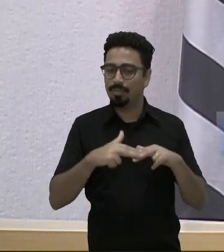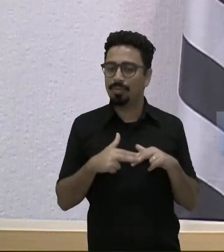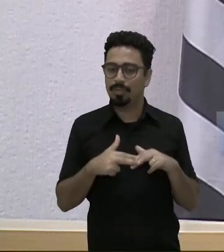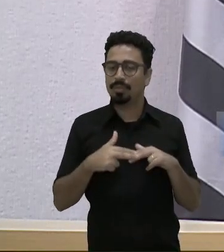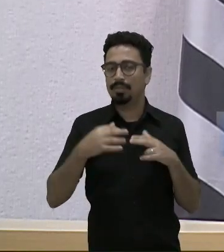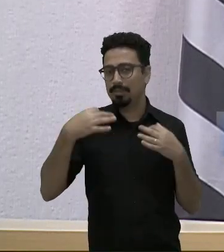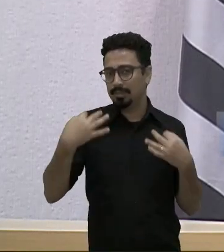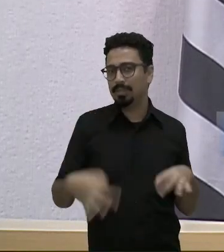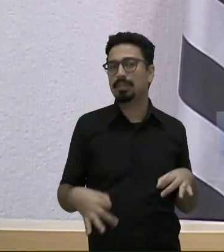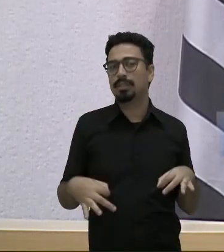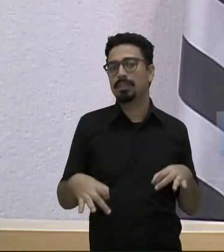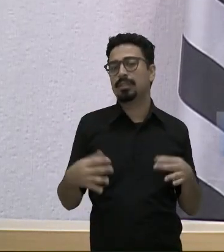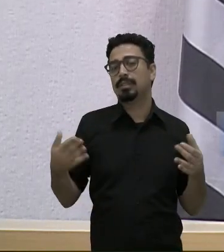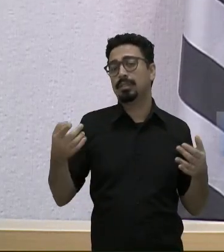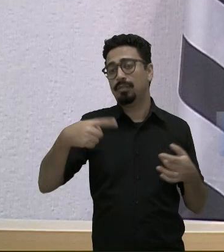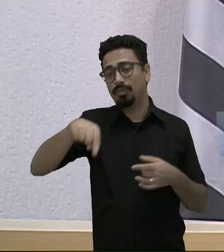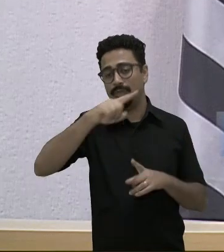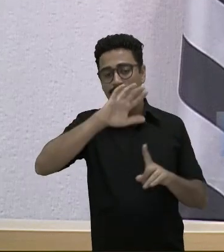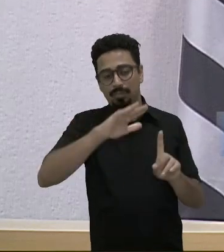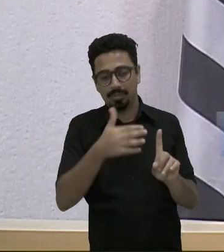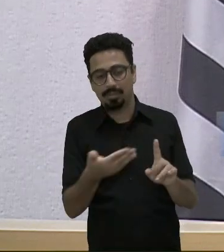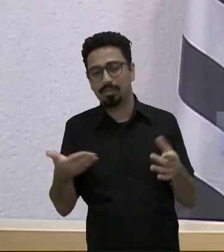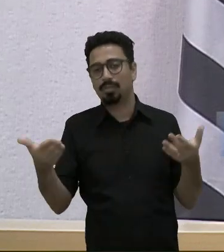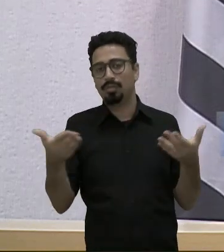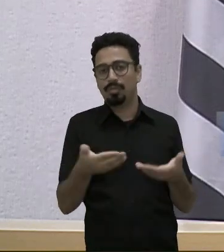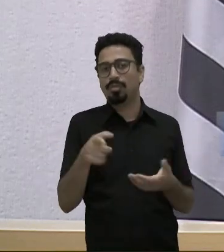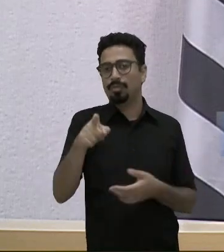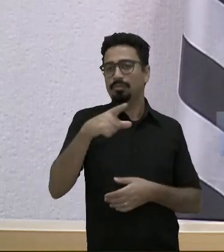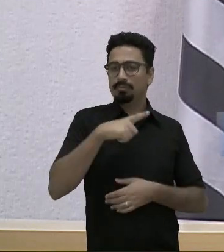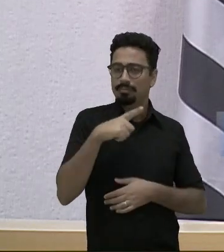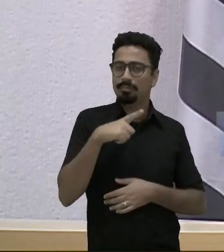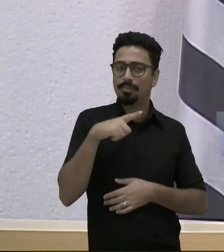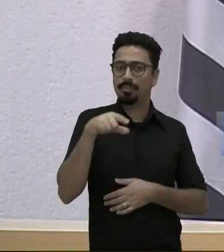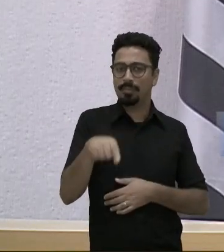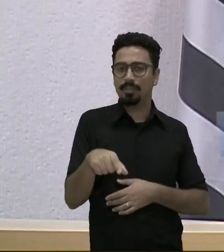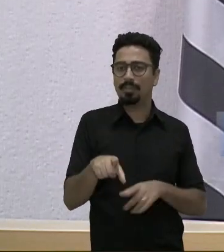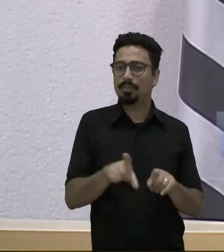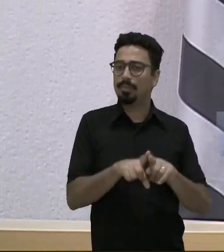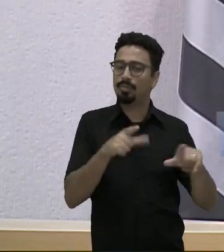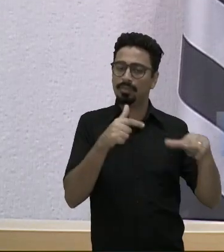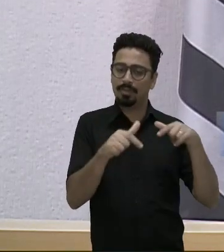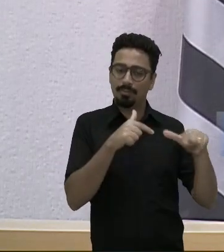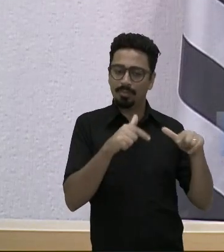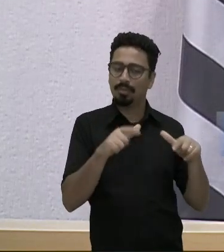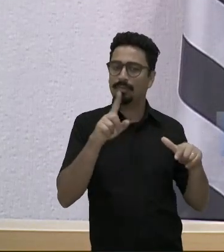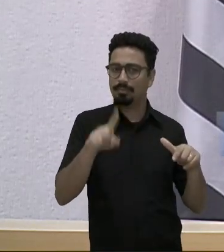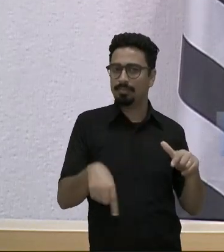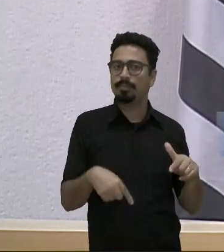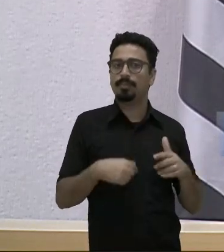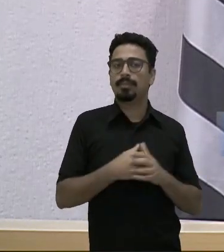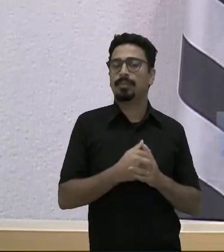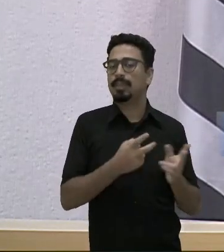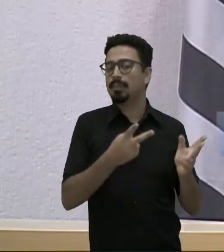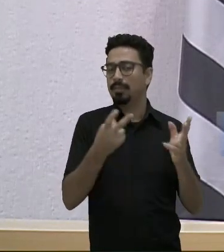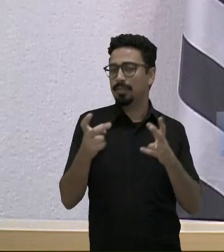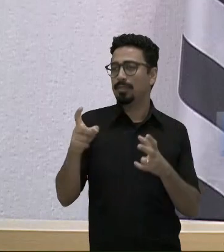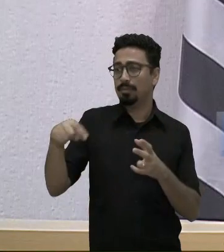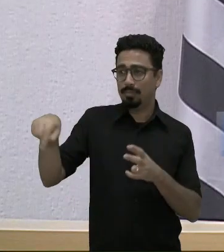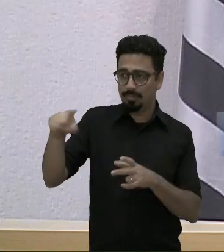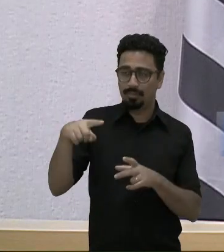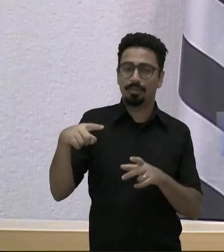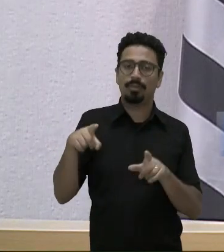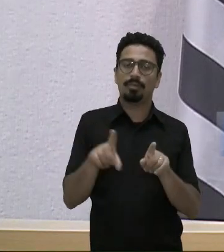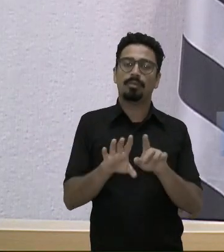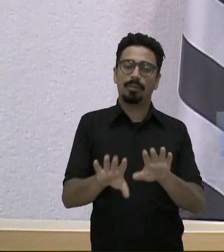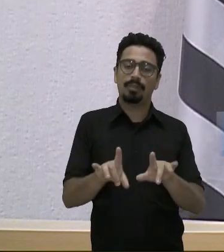são os homenageados de hoje, é porque vocês têm esse reconhecimento e têm esse trabalho reconhecido não somente por ele, mas reconhecido